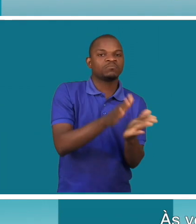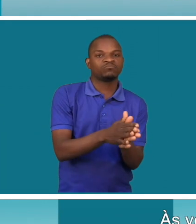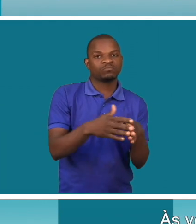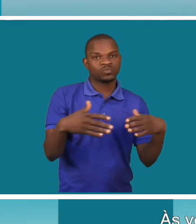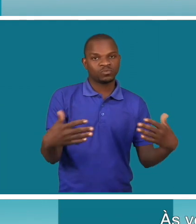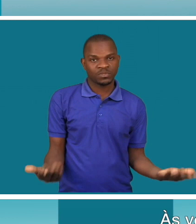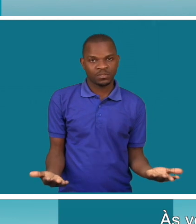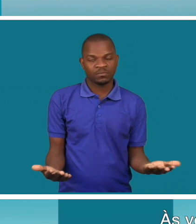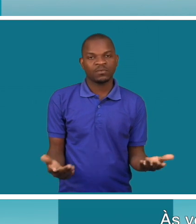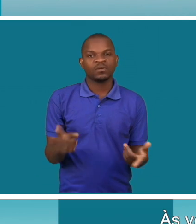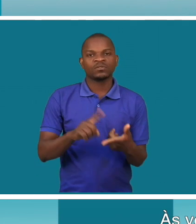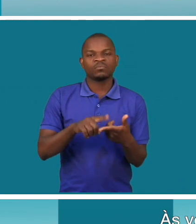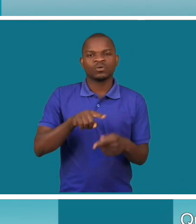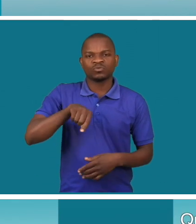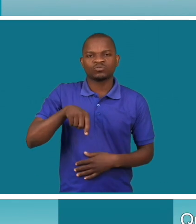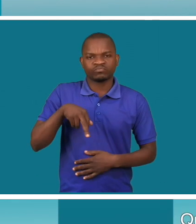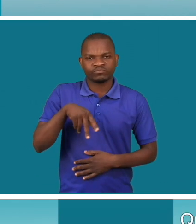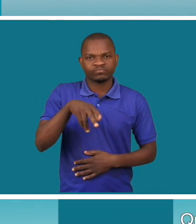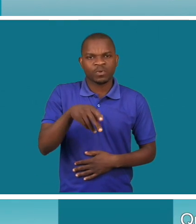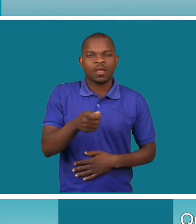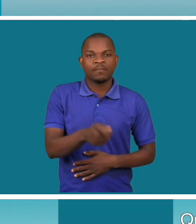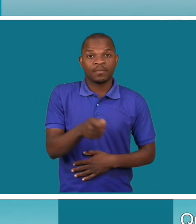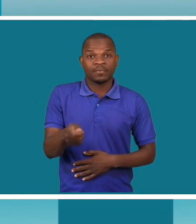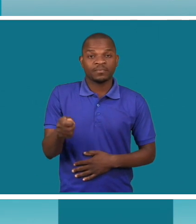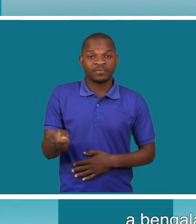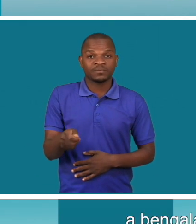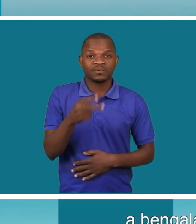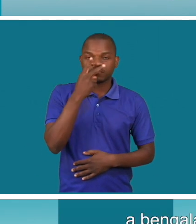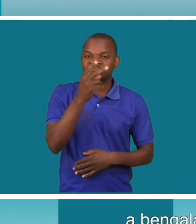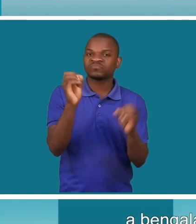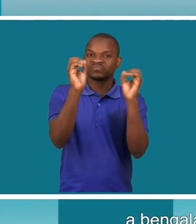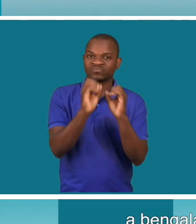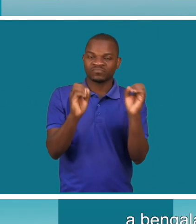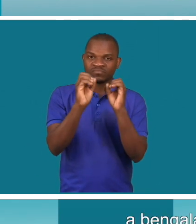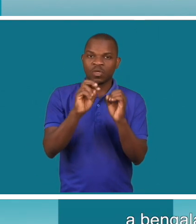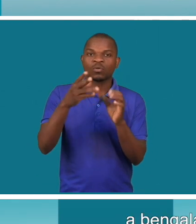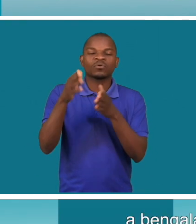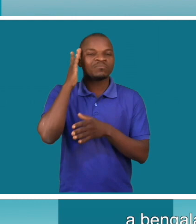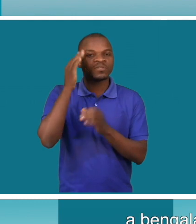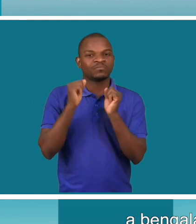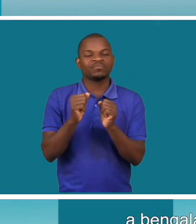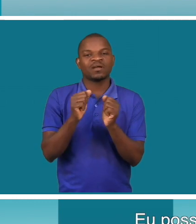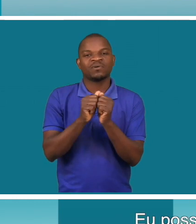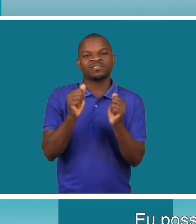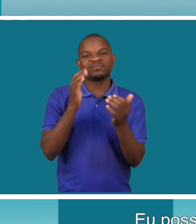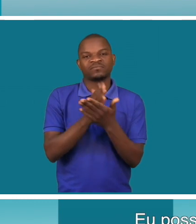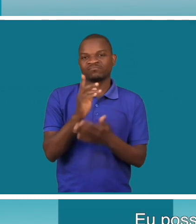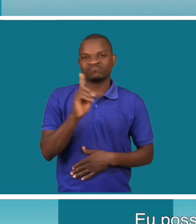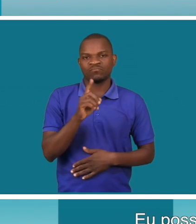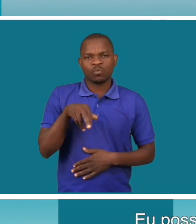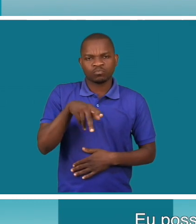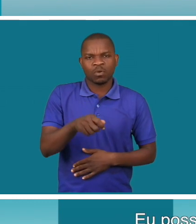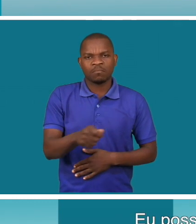aquelas covas não foram cobertas. E quando a gente caminha, a bengala não vê como muitos pensam. Quando a gente